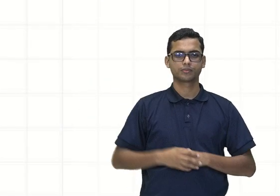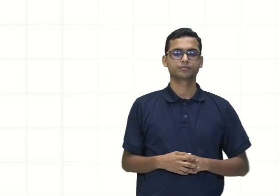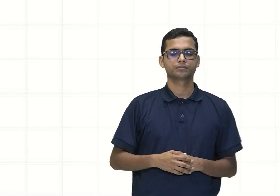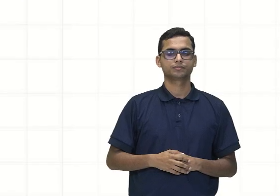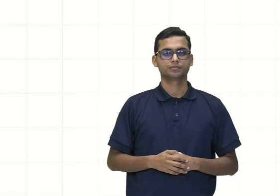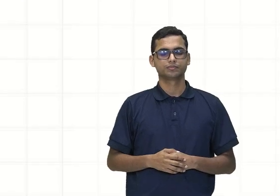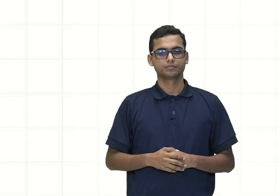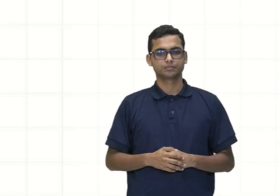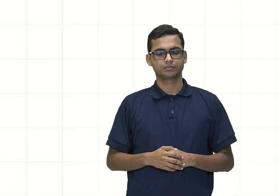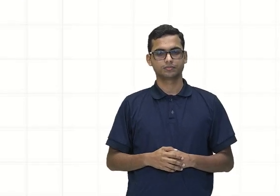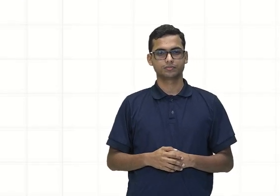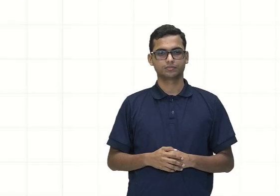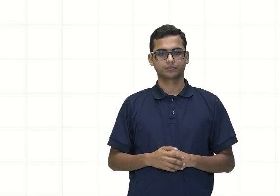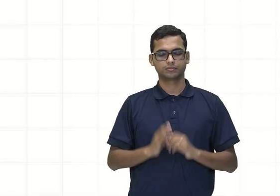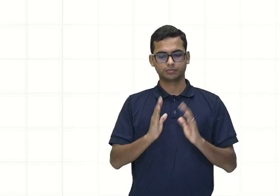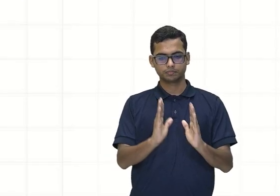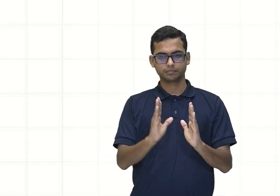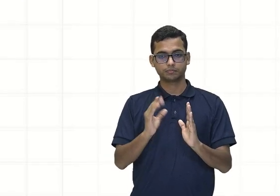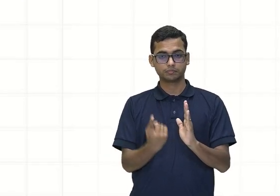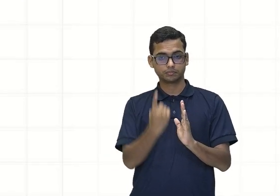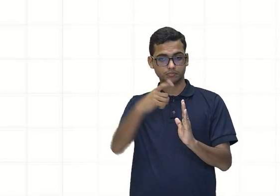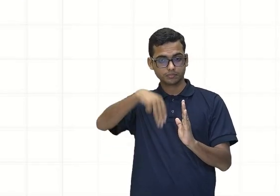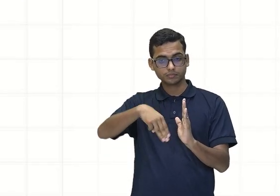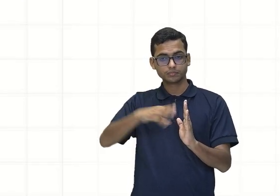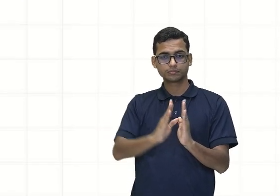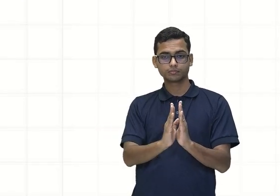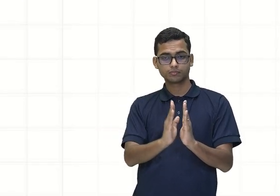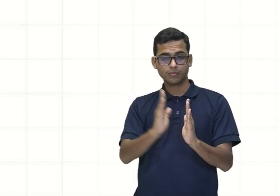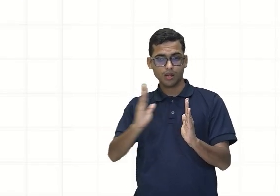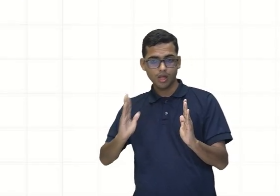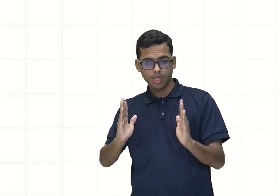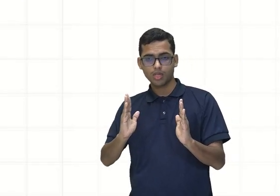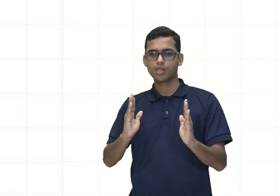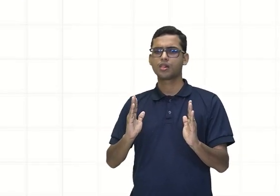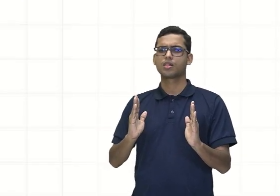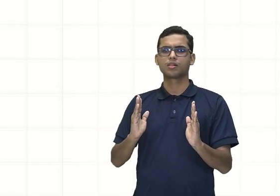metro, ou seja, as medidas maiores, nós temos o